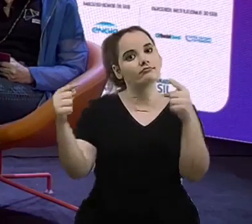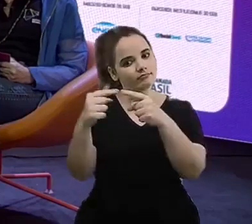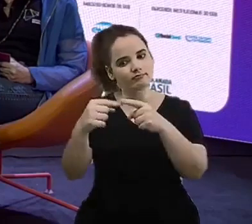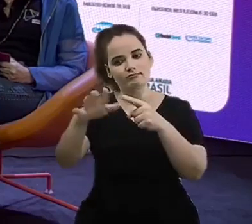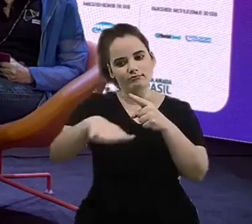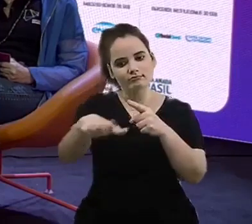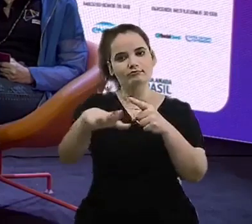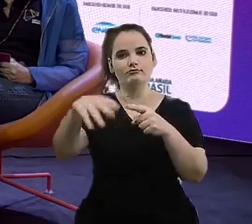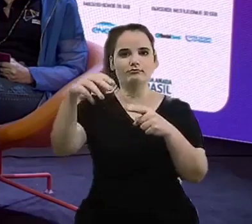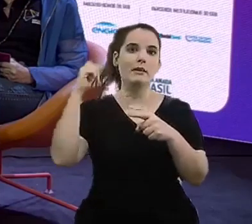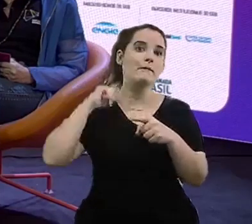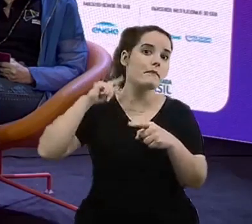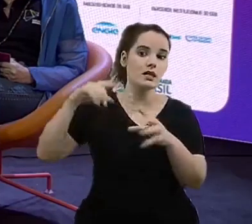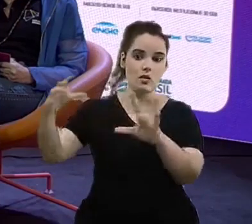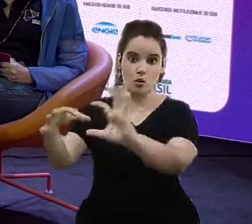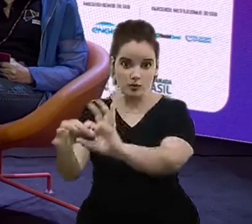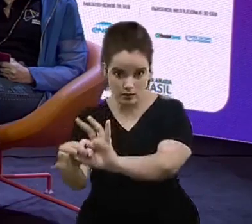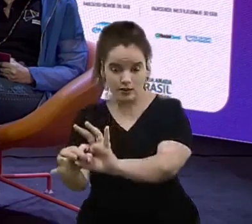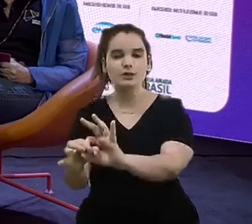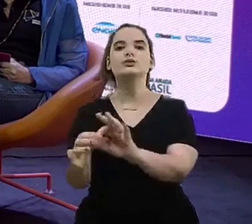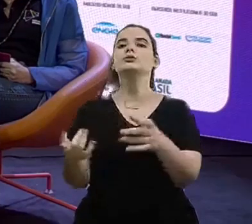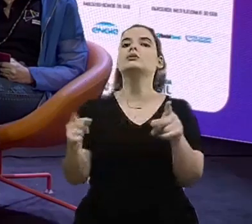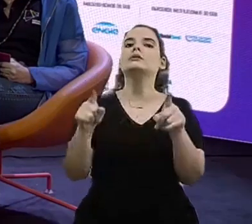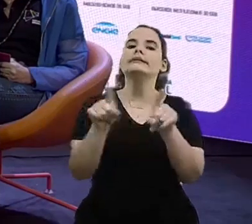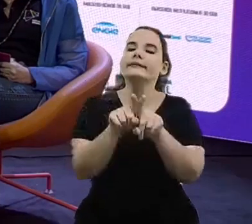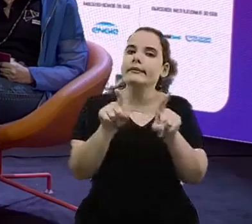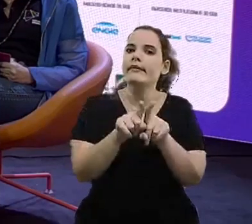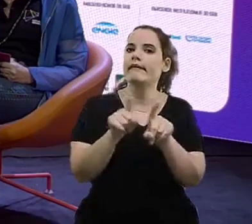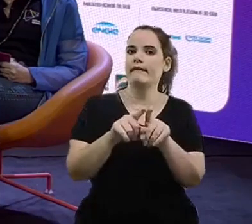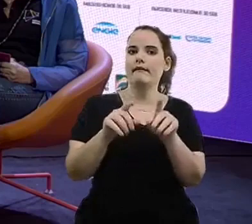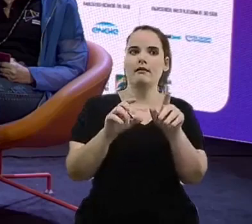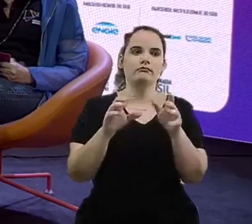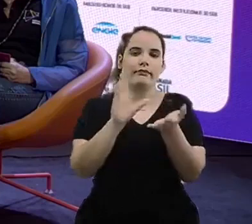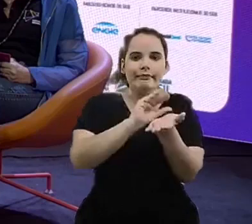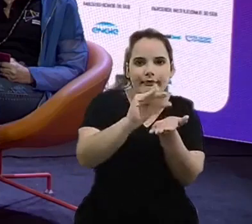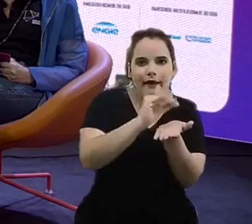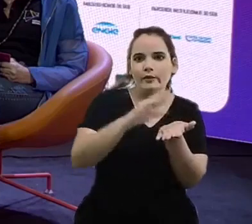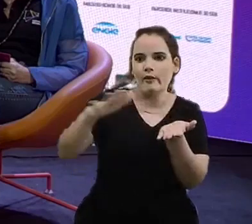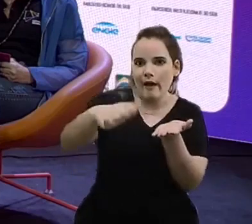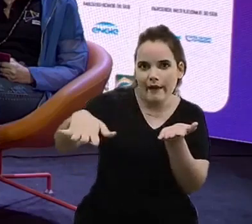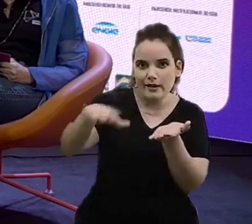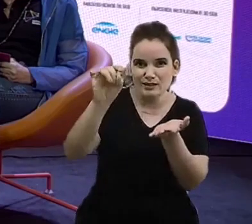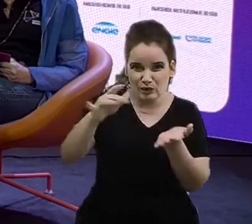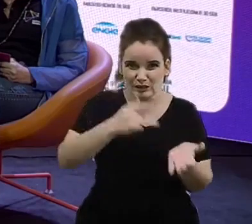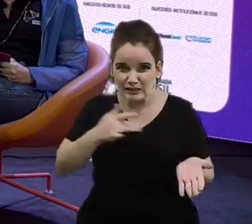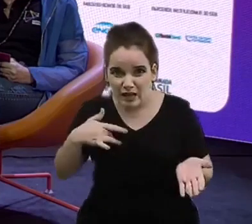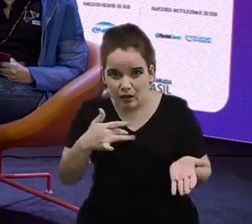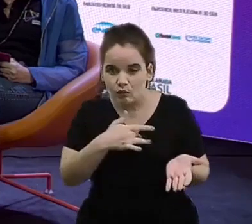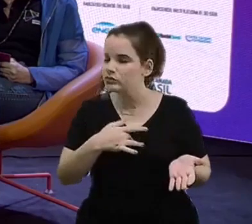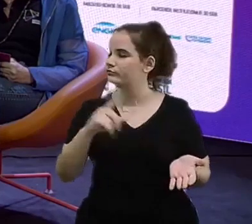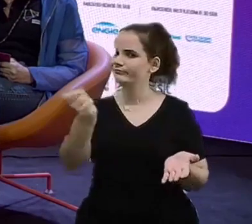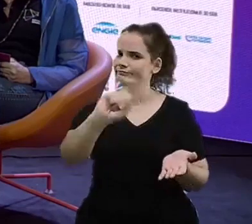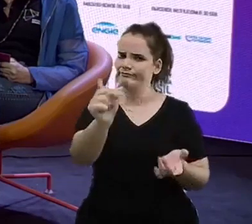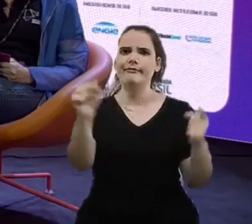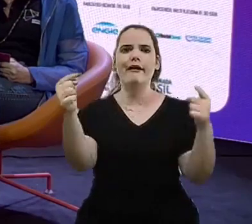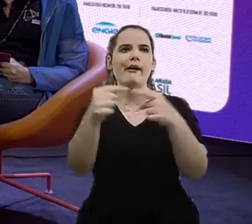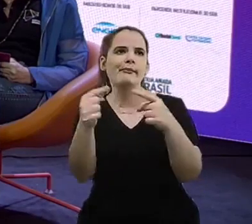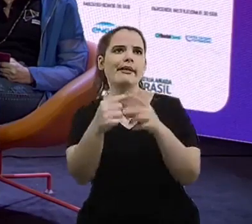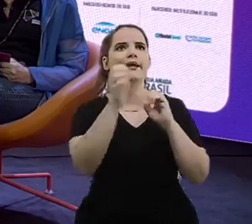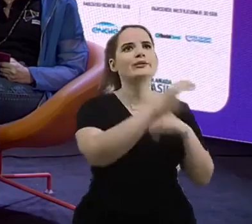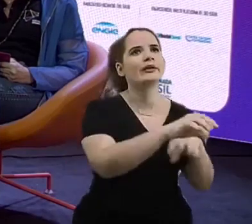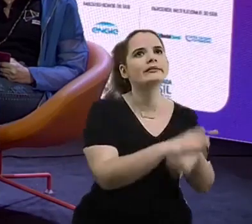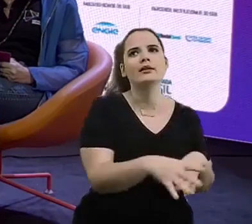que vocês desenvolveram e avançaram se aplicam à educação, se aplicam a, sei lá, não aplica tudo, né, na